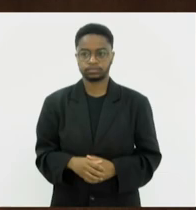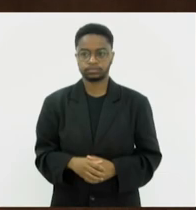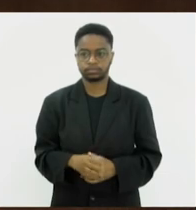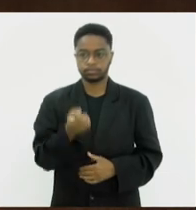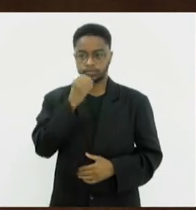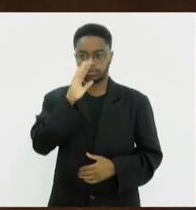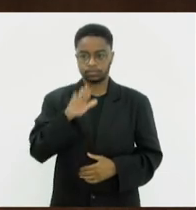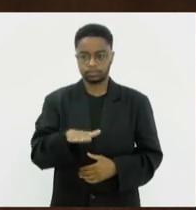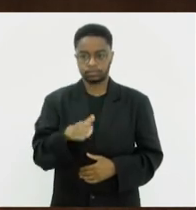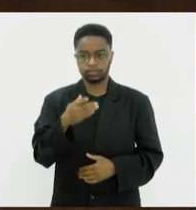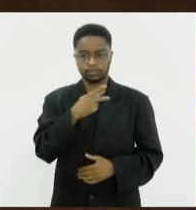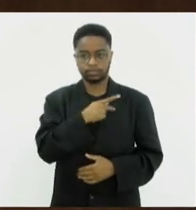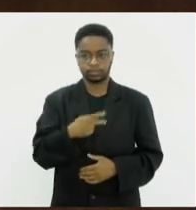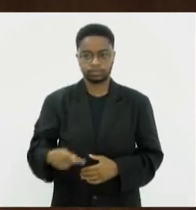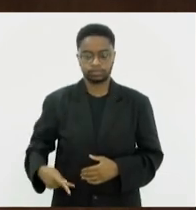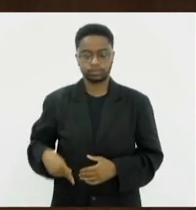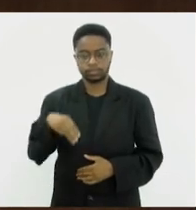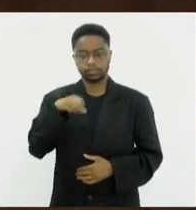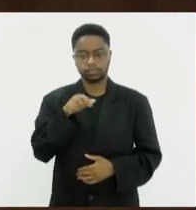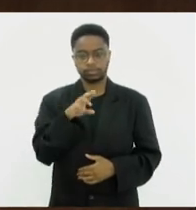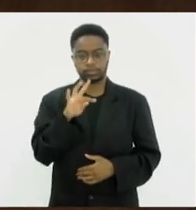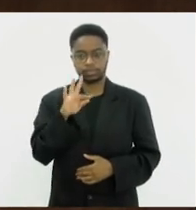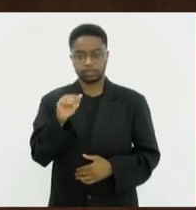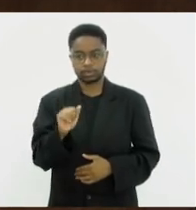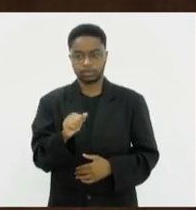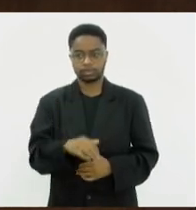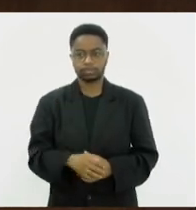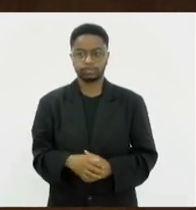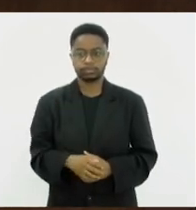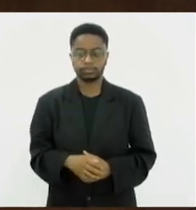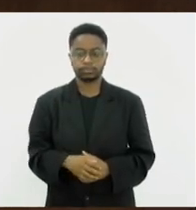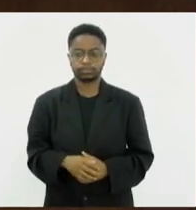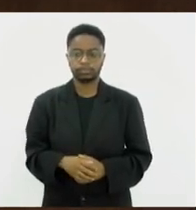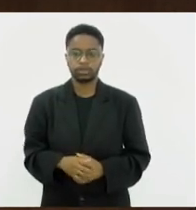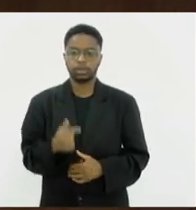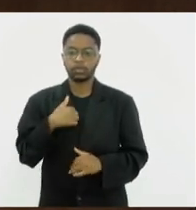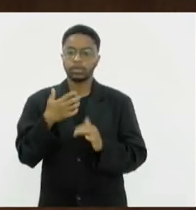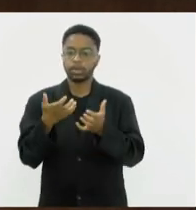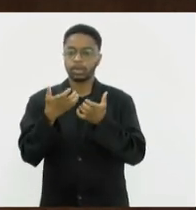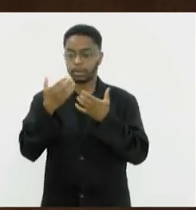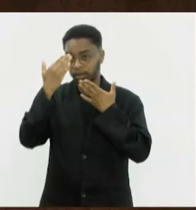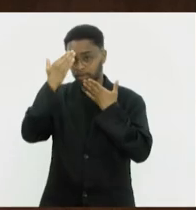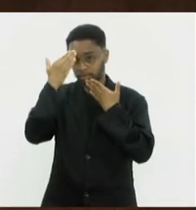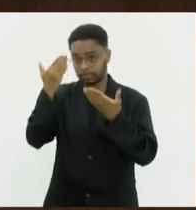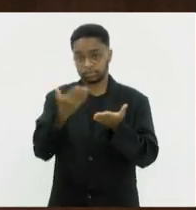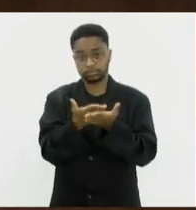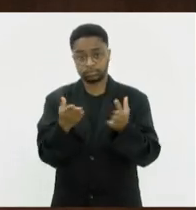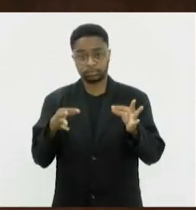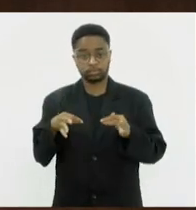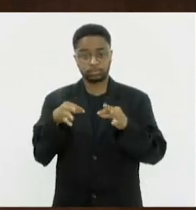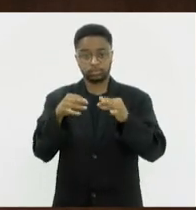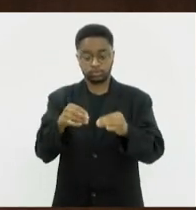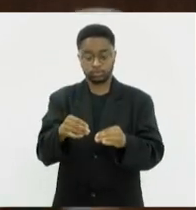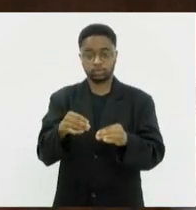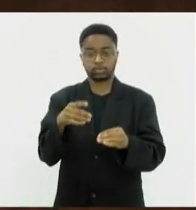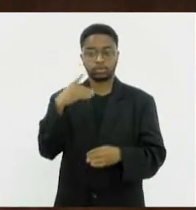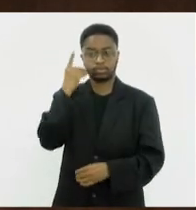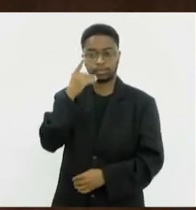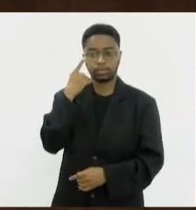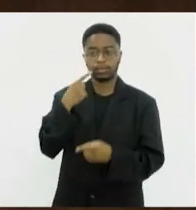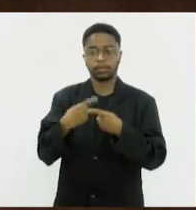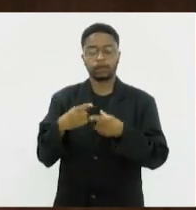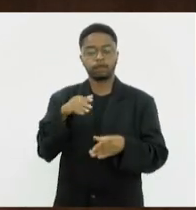Boa tarde, presidente Marta Rocha. Eu queria aqui agradecer a todos os nossos pares por ter